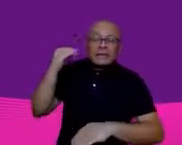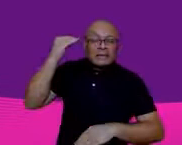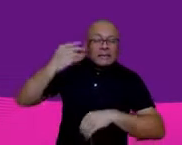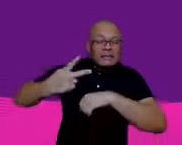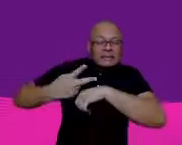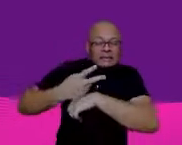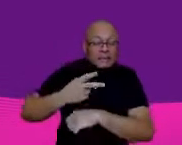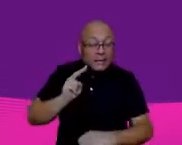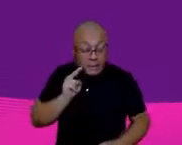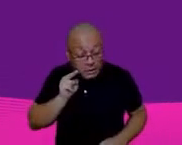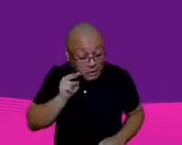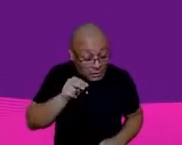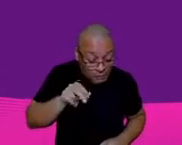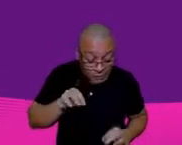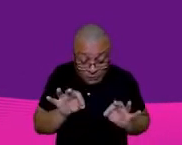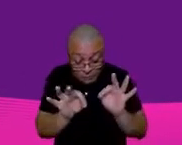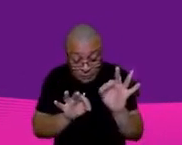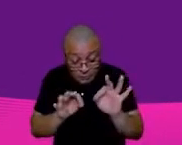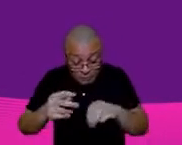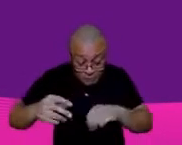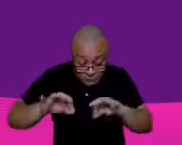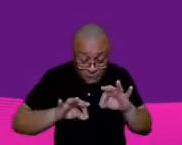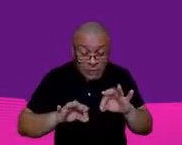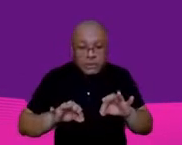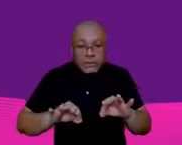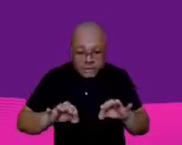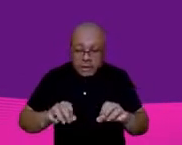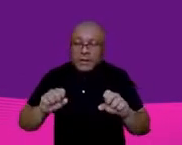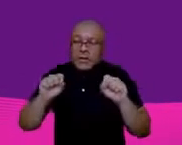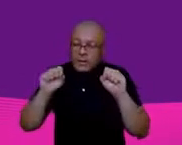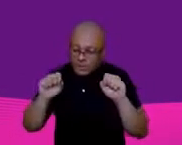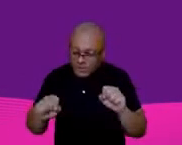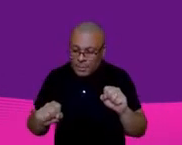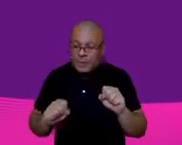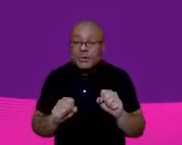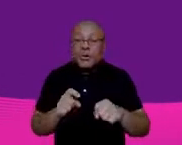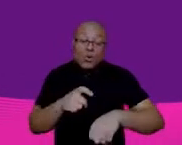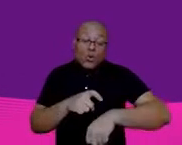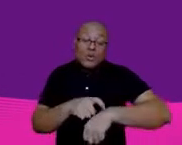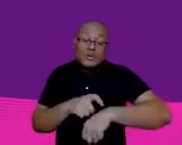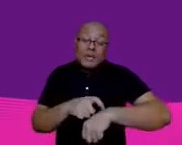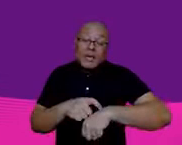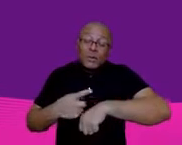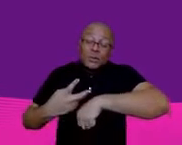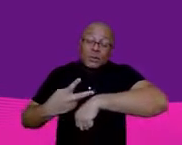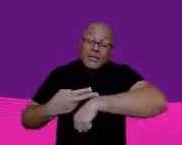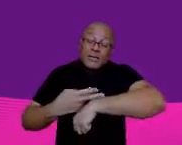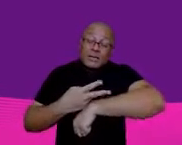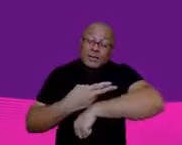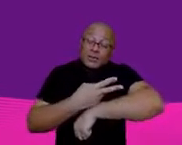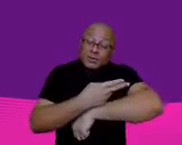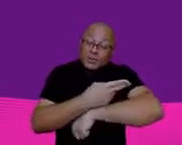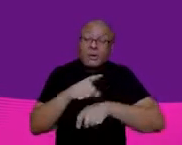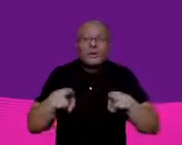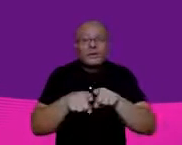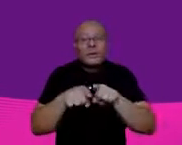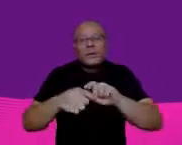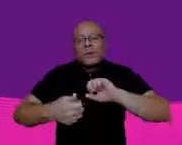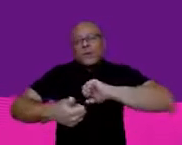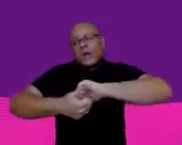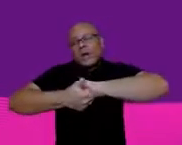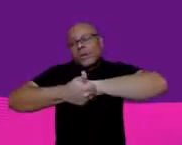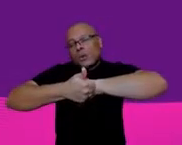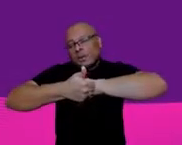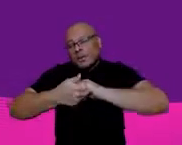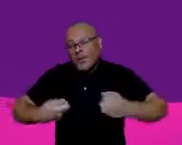hora. E isso pode fazer variar desde um tempo cirúrgico, até mesmo de uma qualidade da cirurgia, o custo, tem cirurgiões